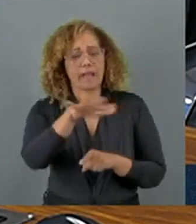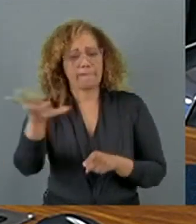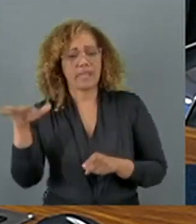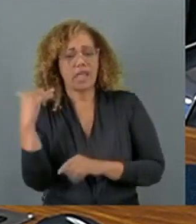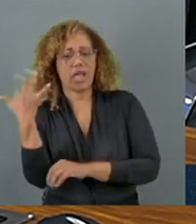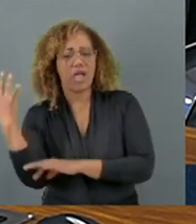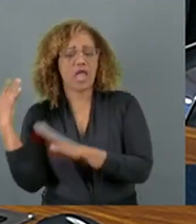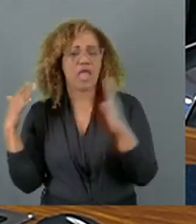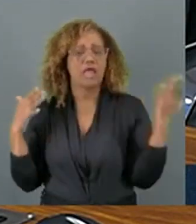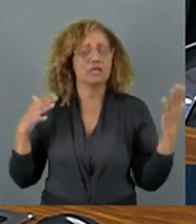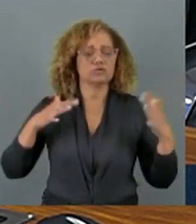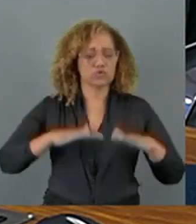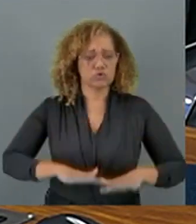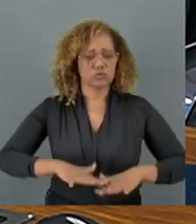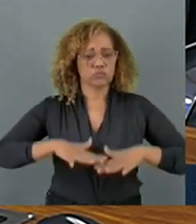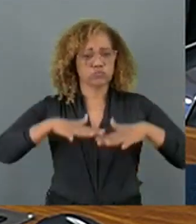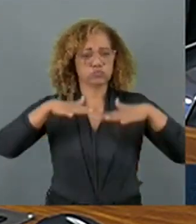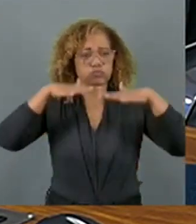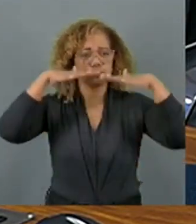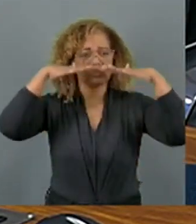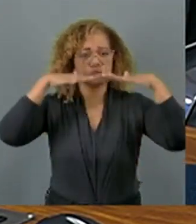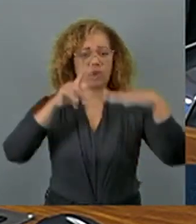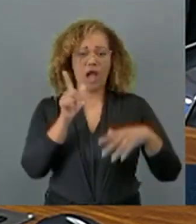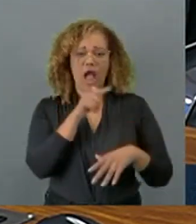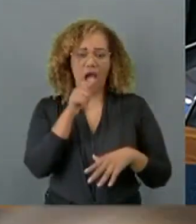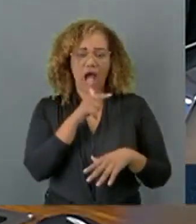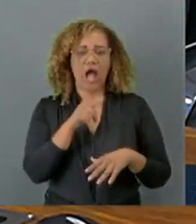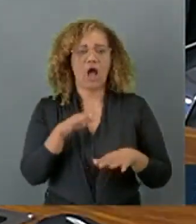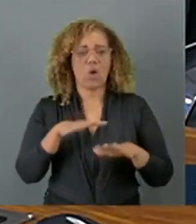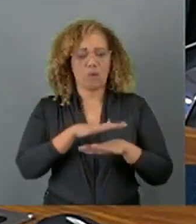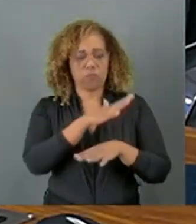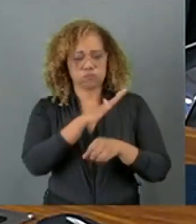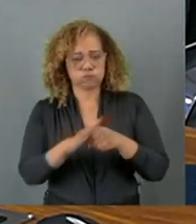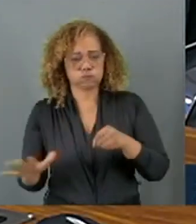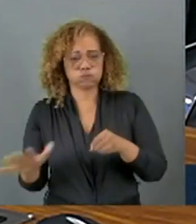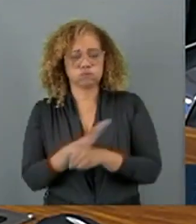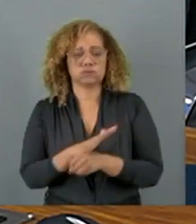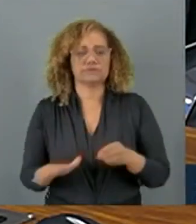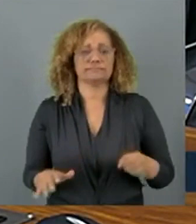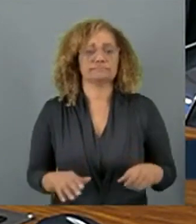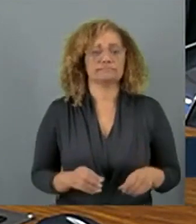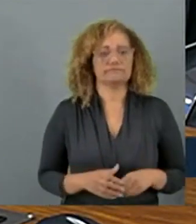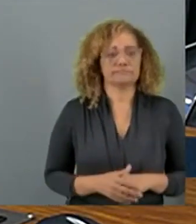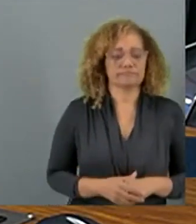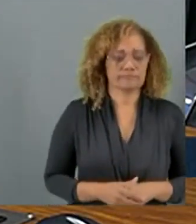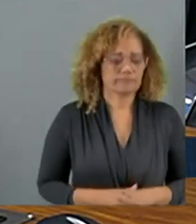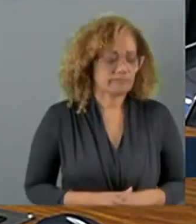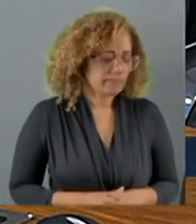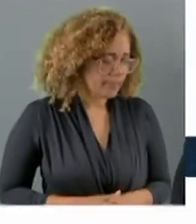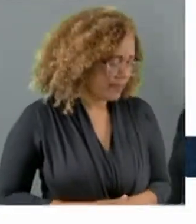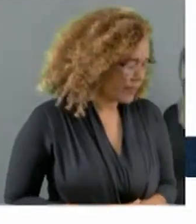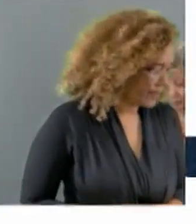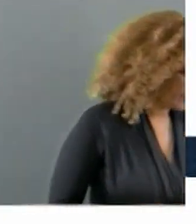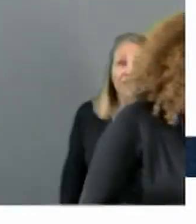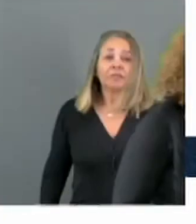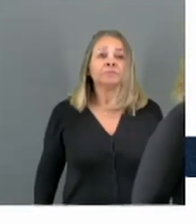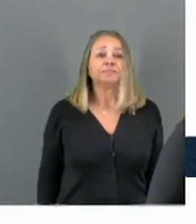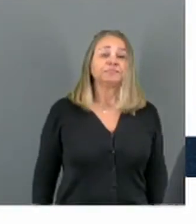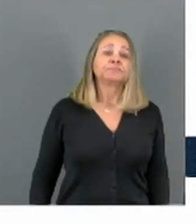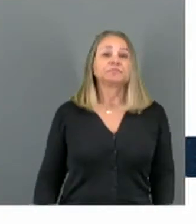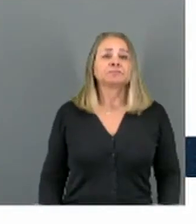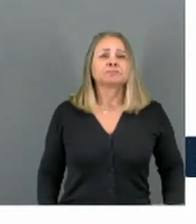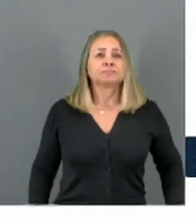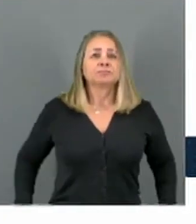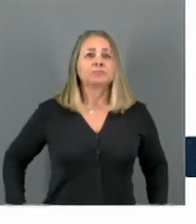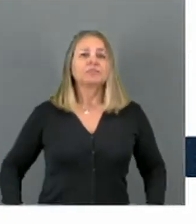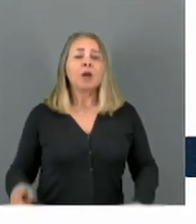deslizamentos, enchentes. O que inicialmente se pôde perceber em relação ao Covid-19? Então, inicialmente foram surgindo dados, principalmente dos países